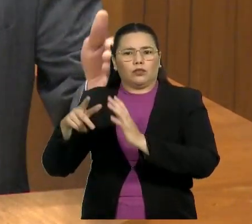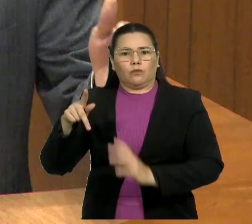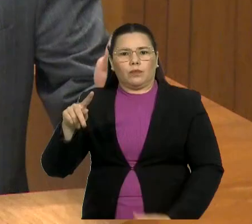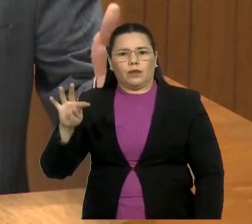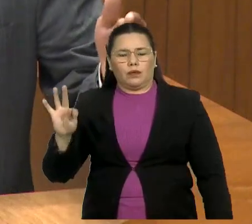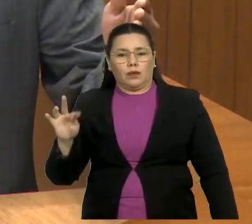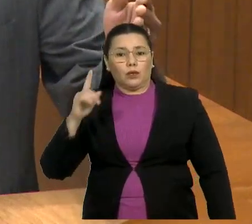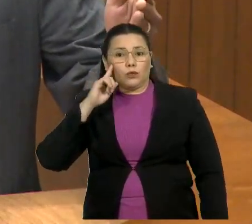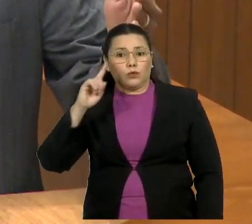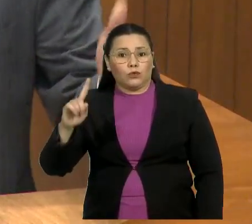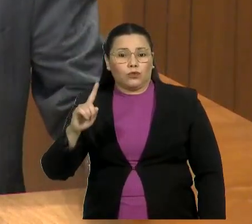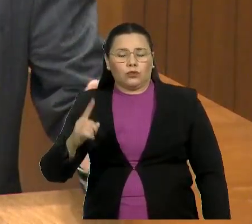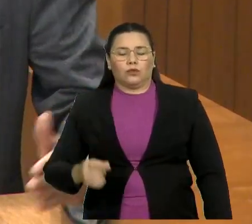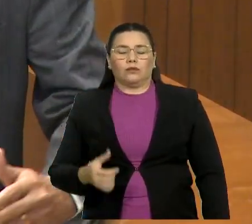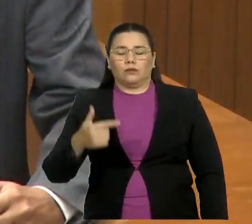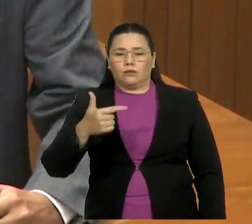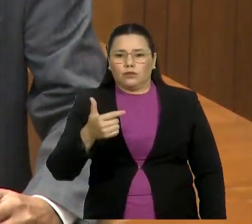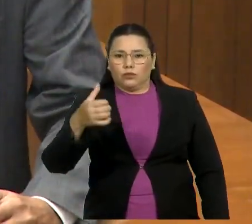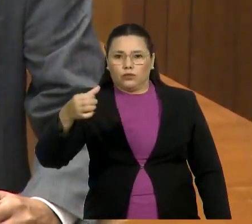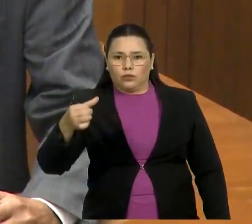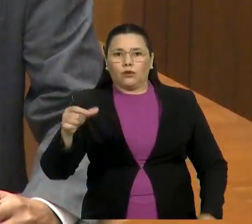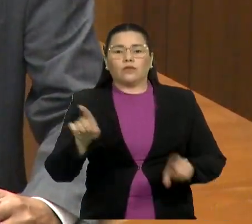dia 29 e 30,